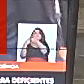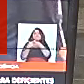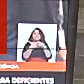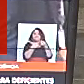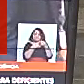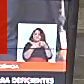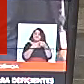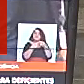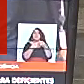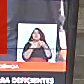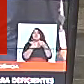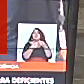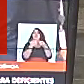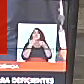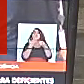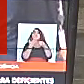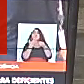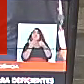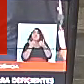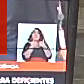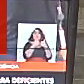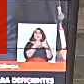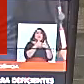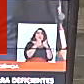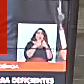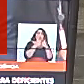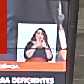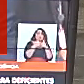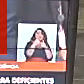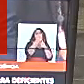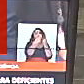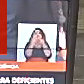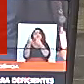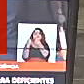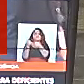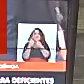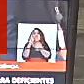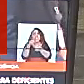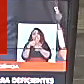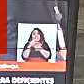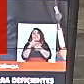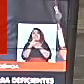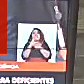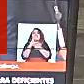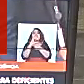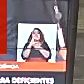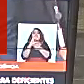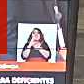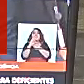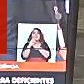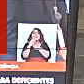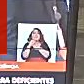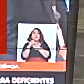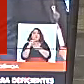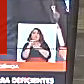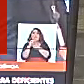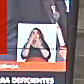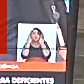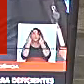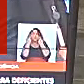do serviço de transporte para que as pessoas com deficiência possam, de fato, gozar de um direito que